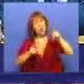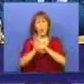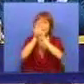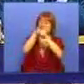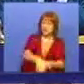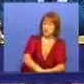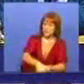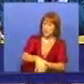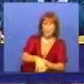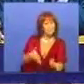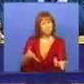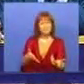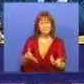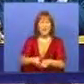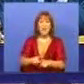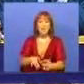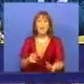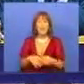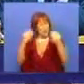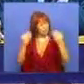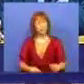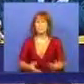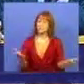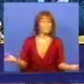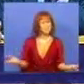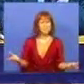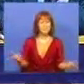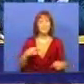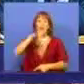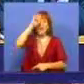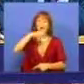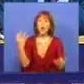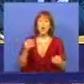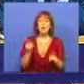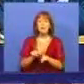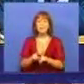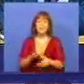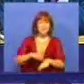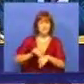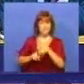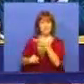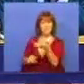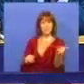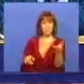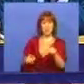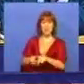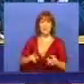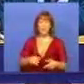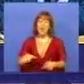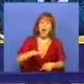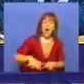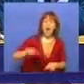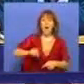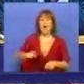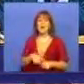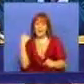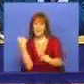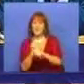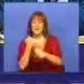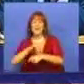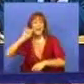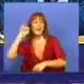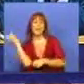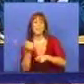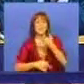discriminações que são injustificadas. Recordo, aliás, até esse propósito, que foi no âmbito deste trabalho de